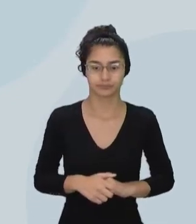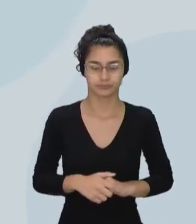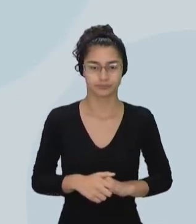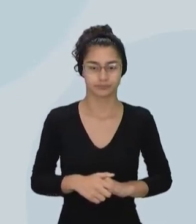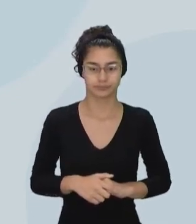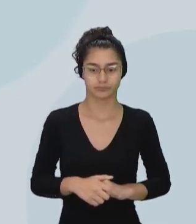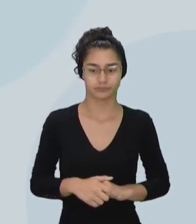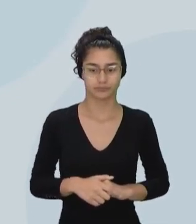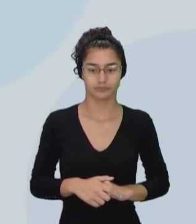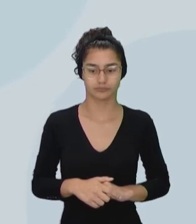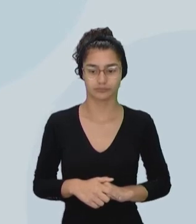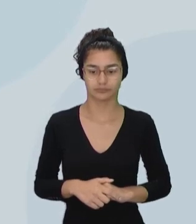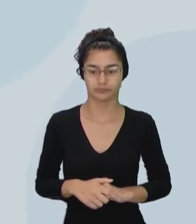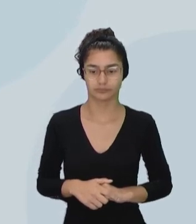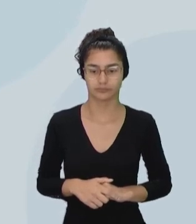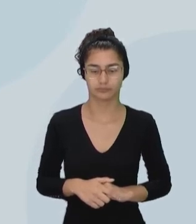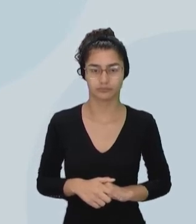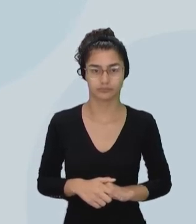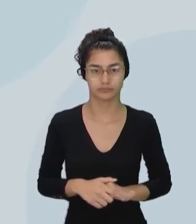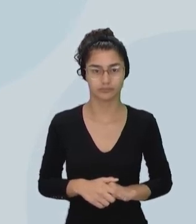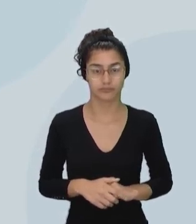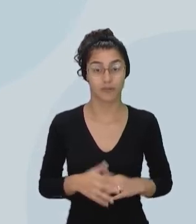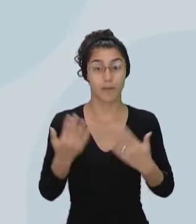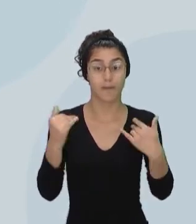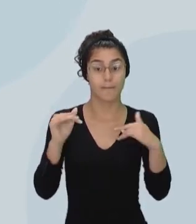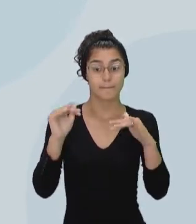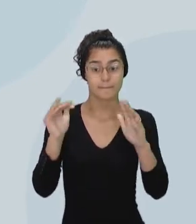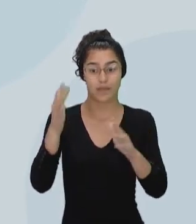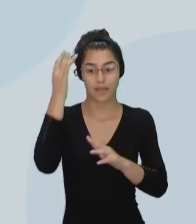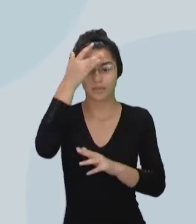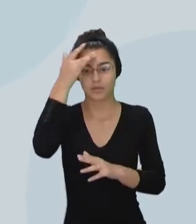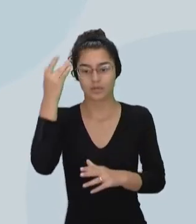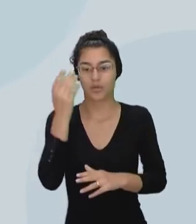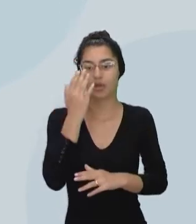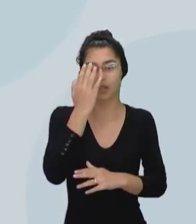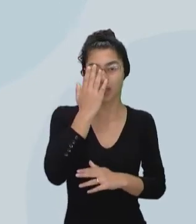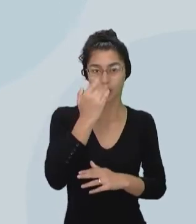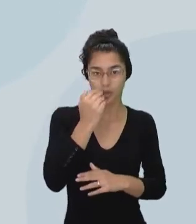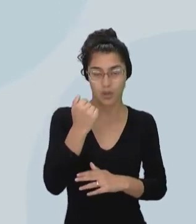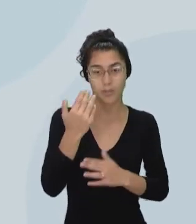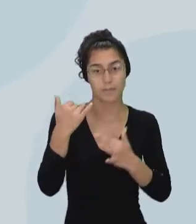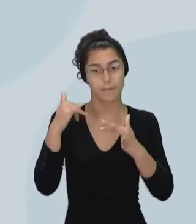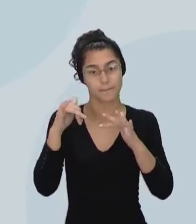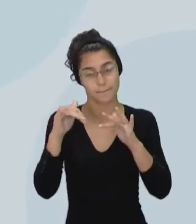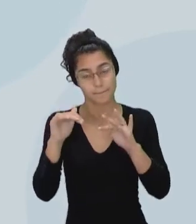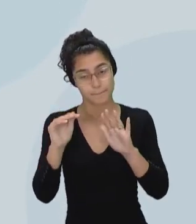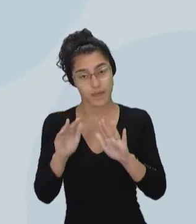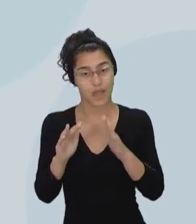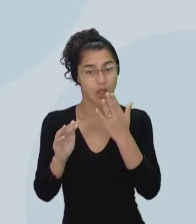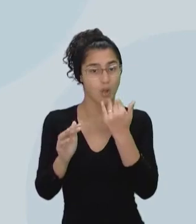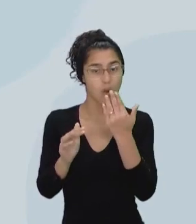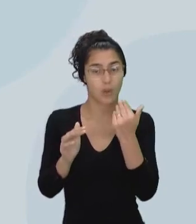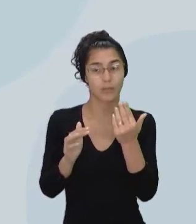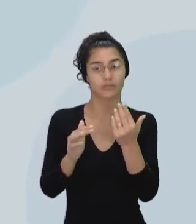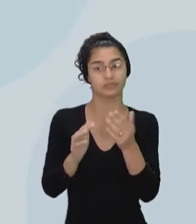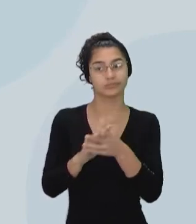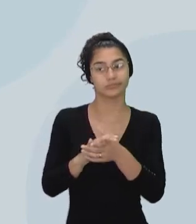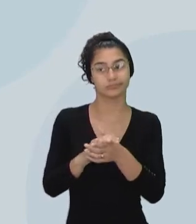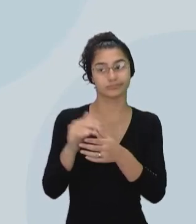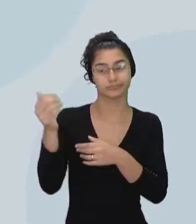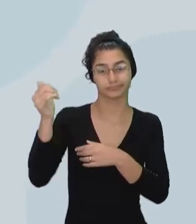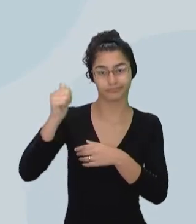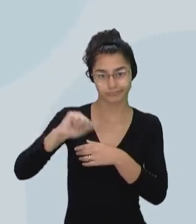ingestão de alimentos e de nutrientes, mas pessoas que comem, mas que comem mal, né? Que